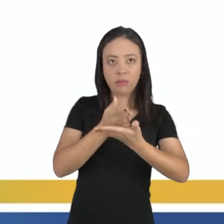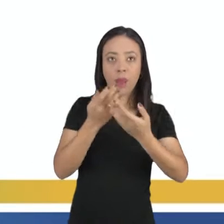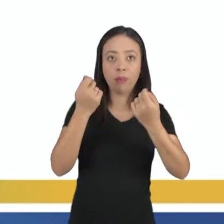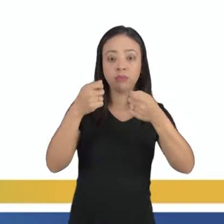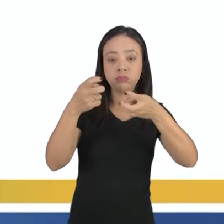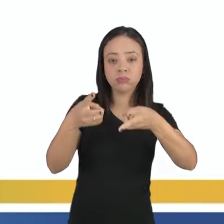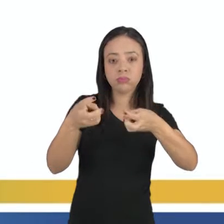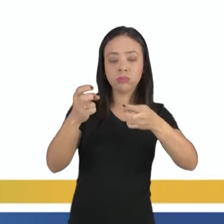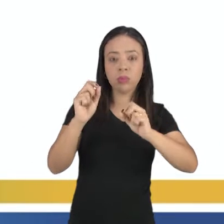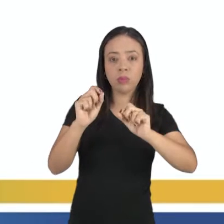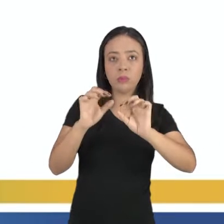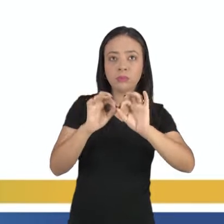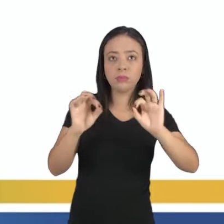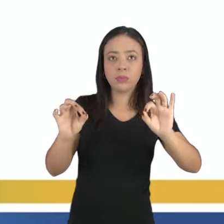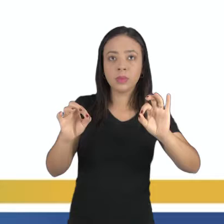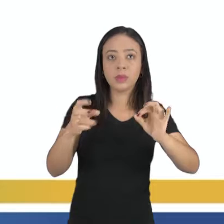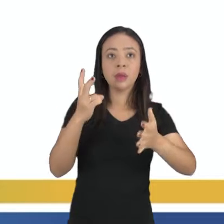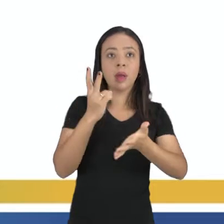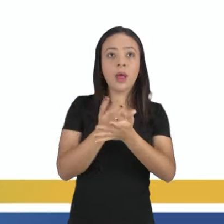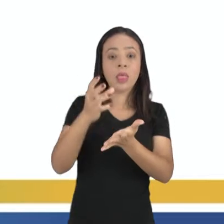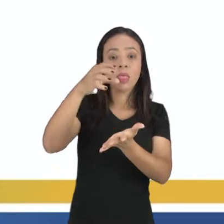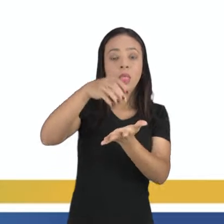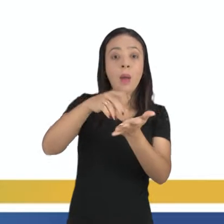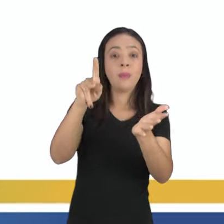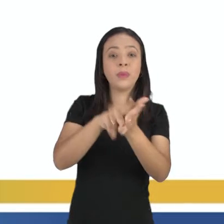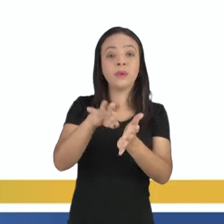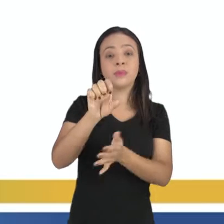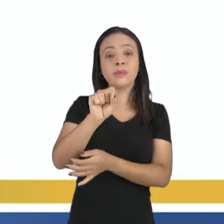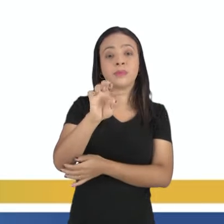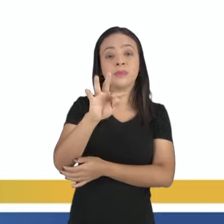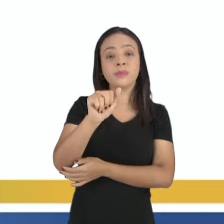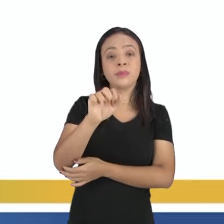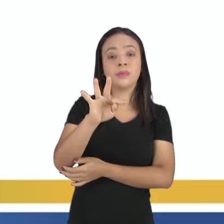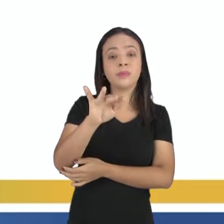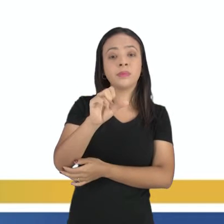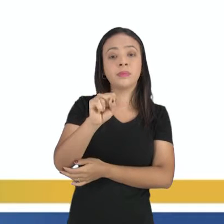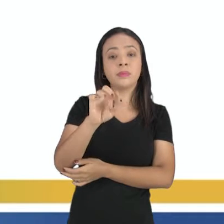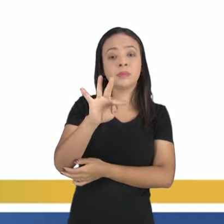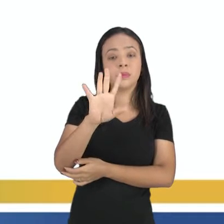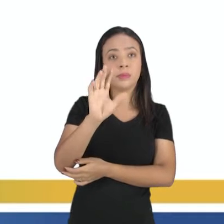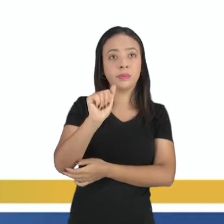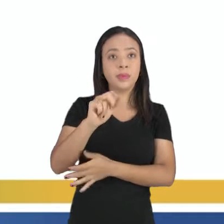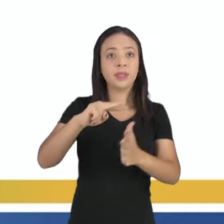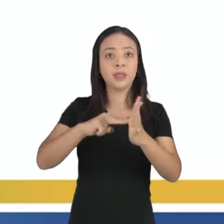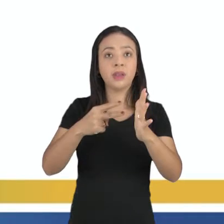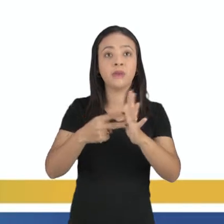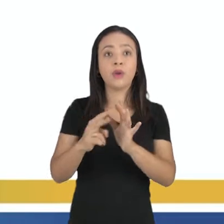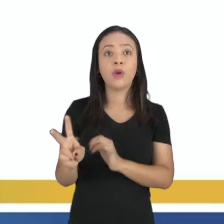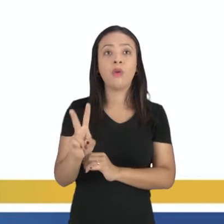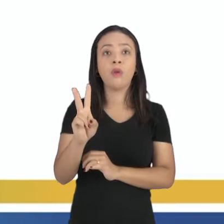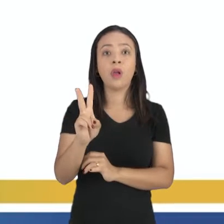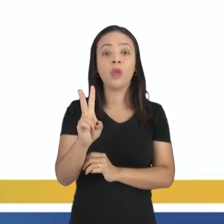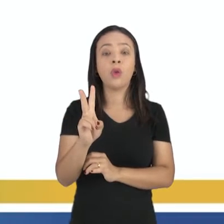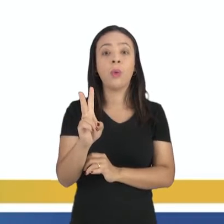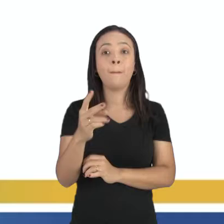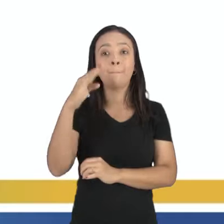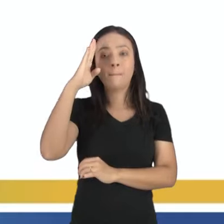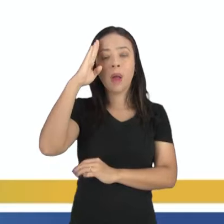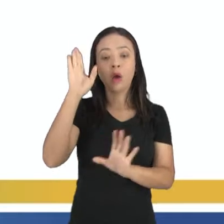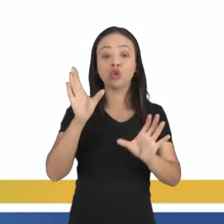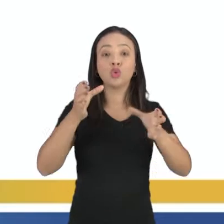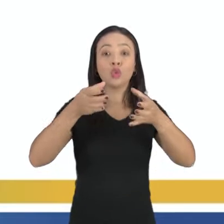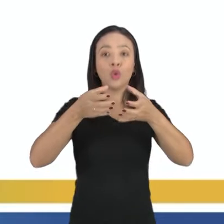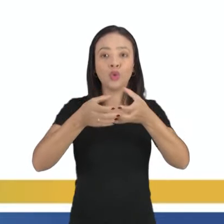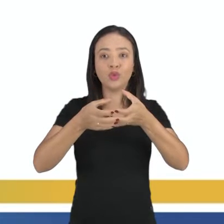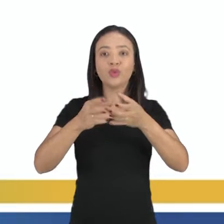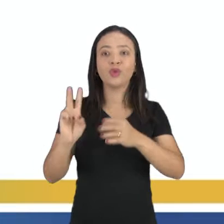essa é uma medida de tendência central da estatística, que corresponde ao valor central de um conjunto de valores ordenados.